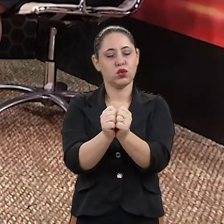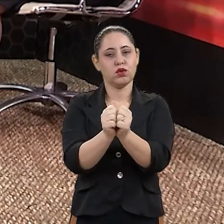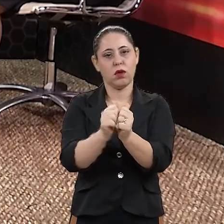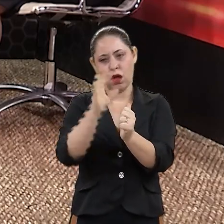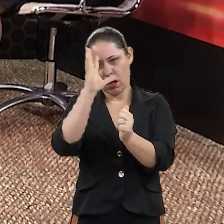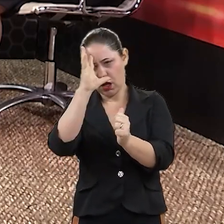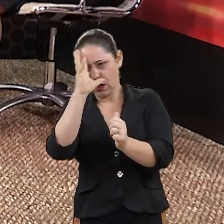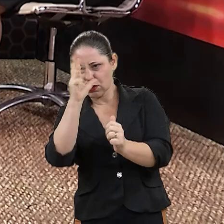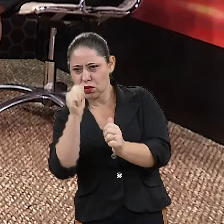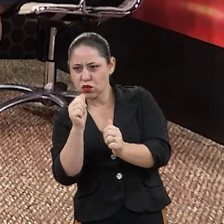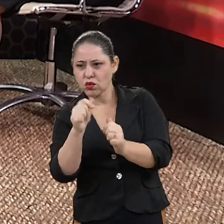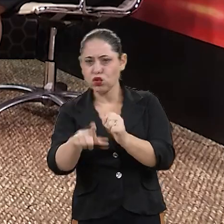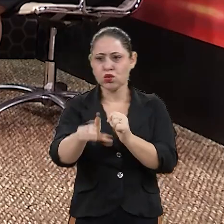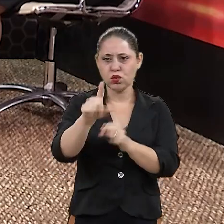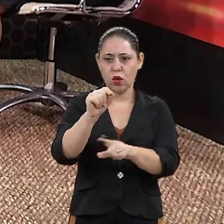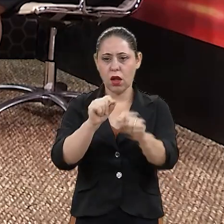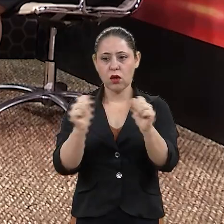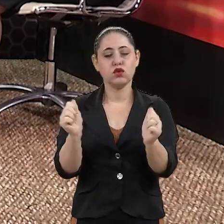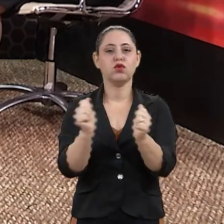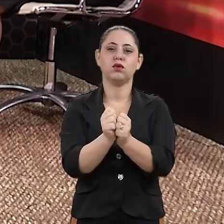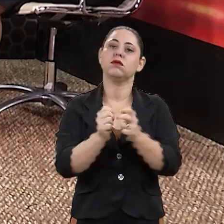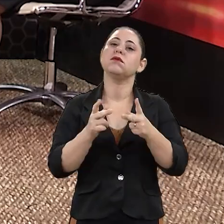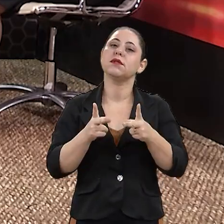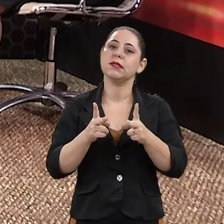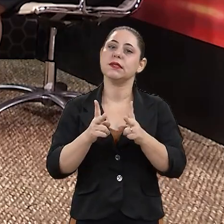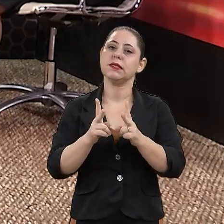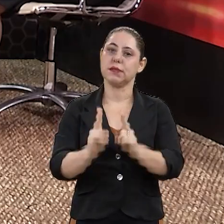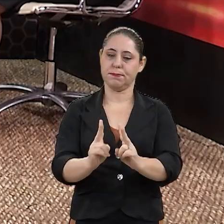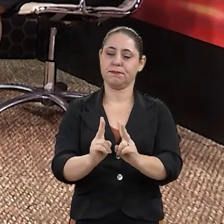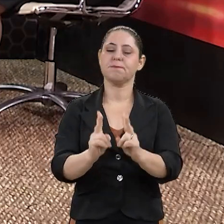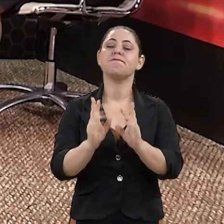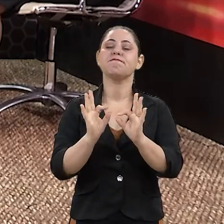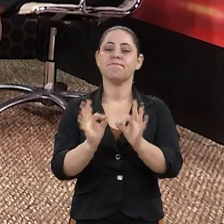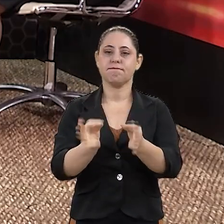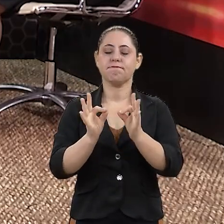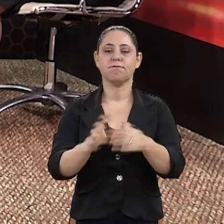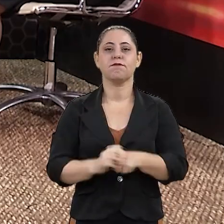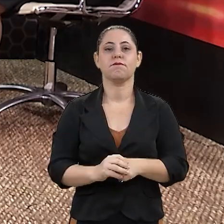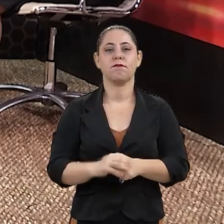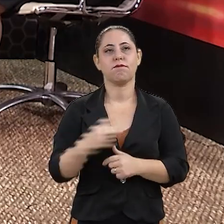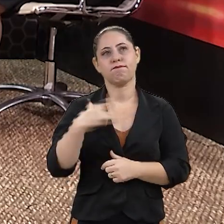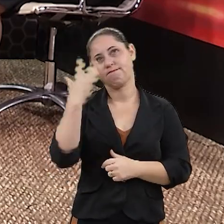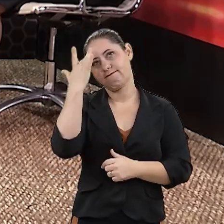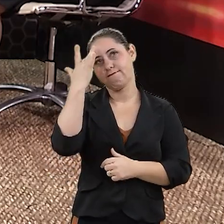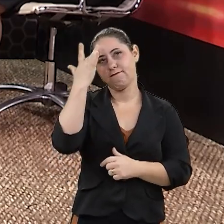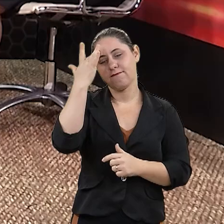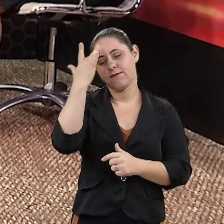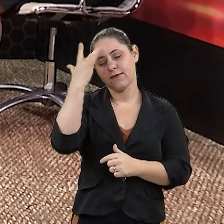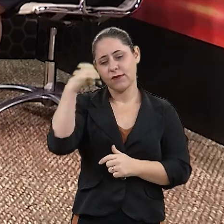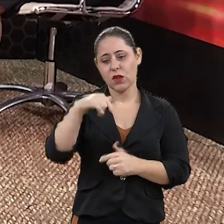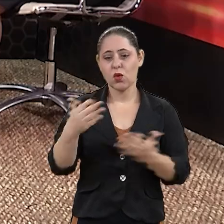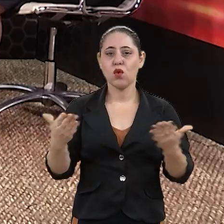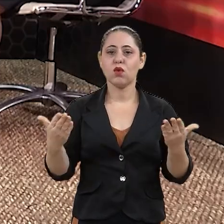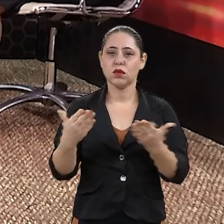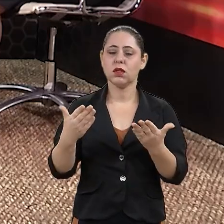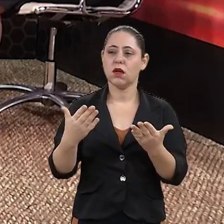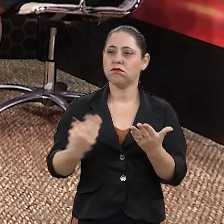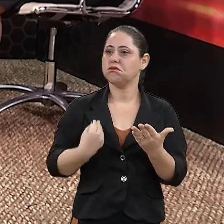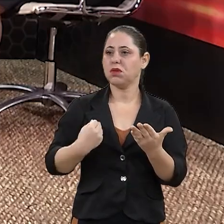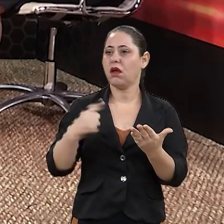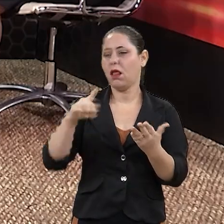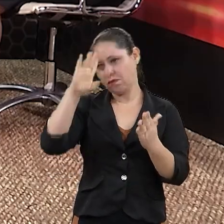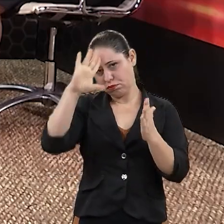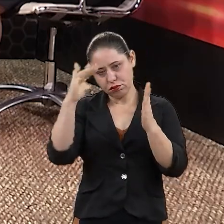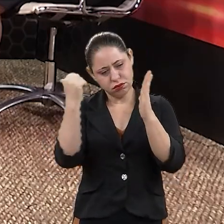todas tudo que a gente resolveu, né? Todas as nossas decisões. E aí eu acho que estar aqui faz parte disso, né? Faz parte